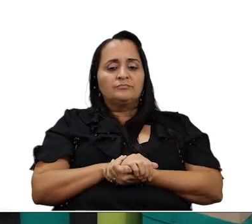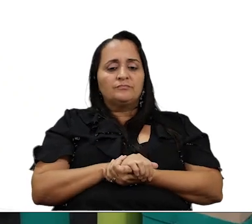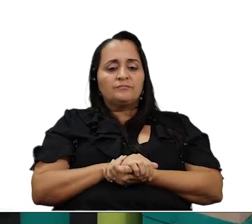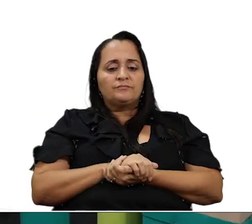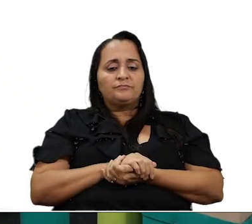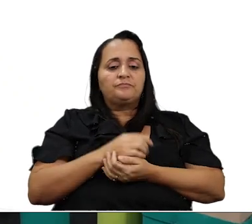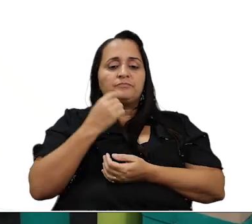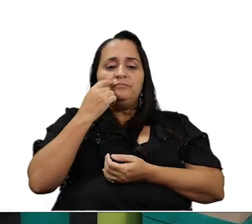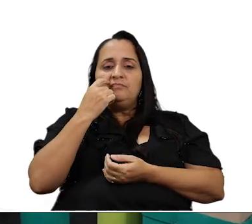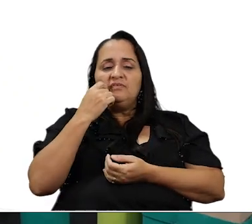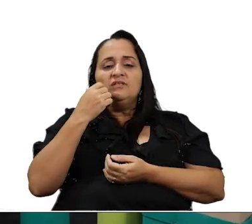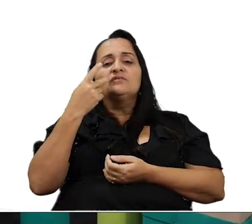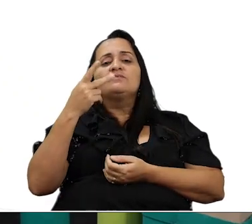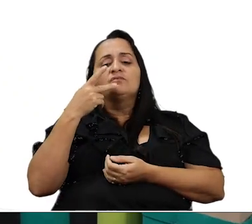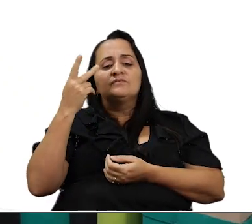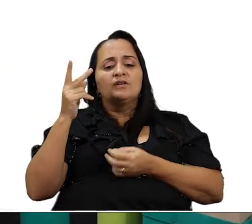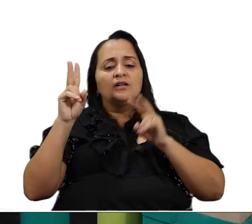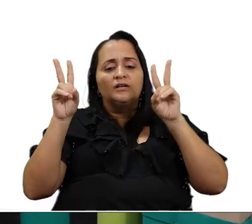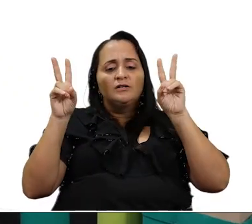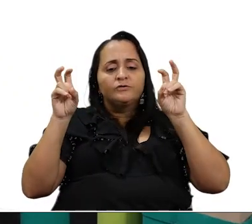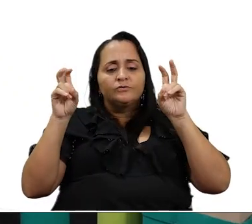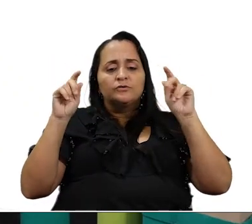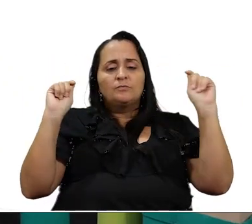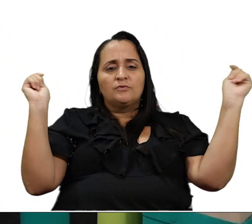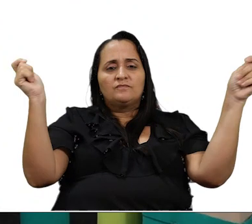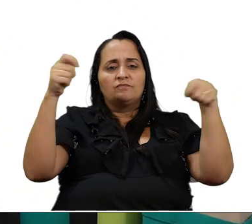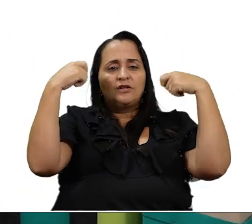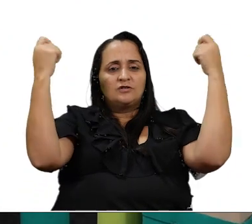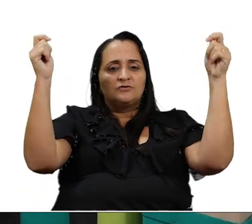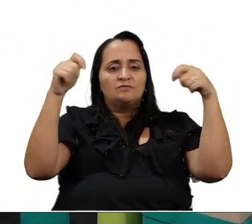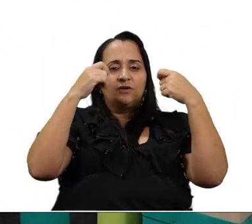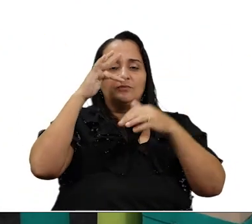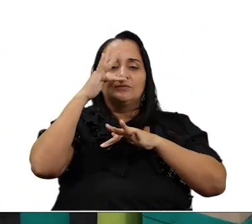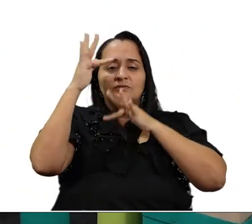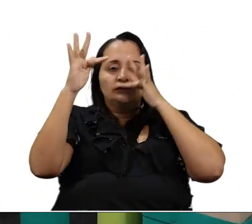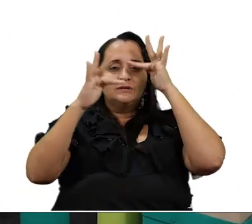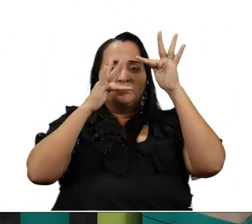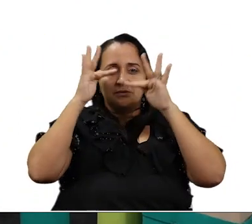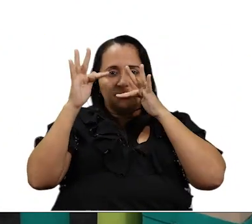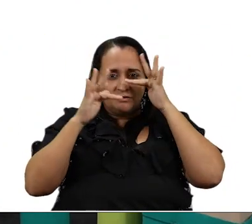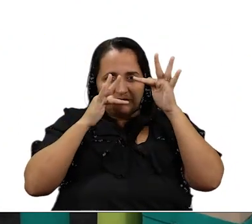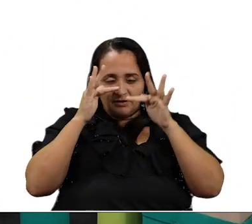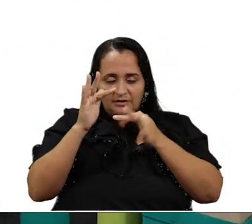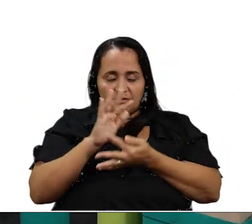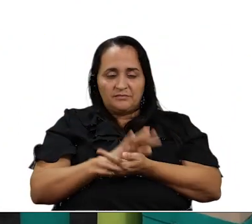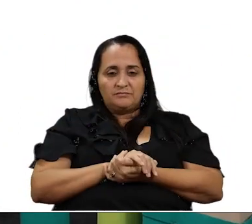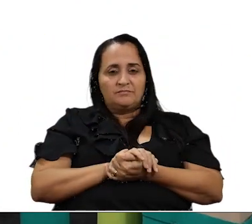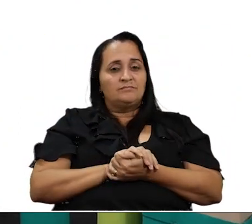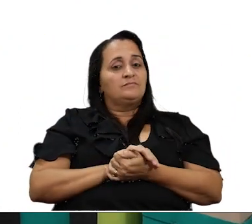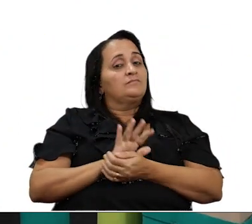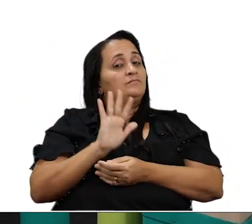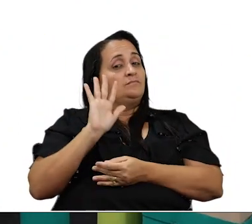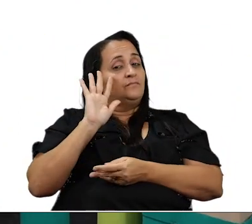que fala sobre o Festival da Primavera. Olha, já tem coisa que só